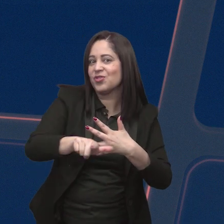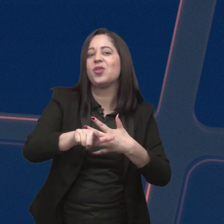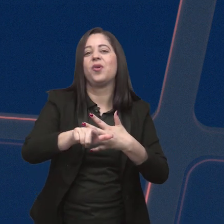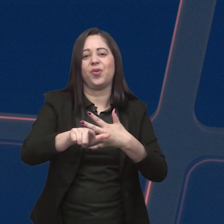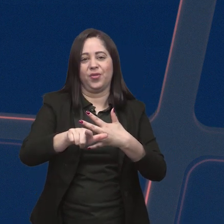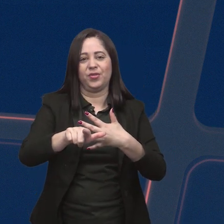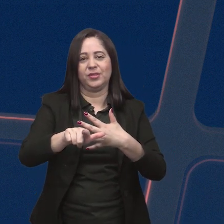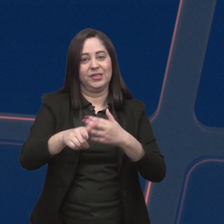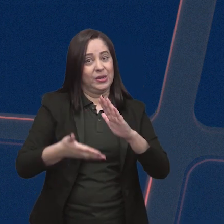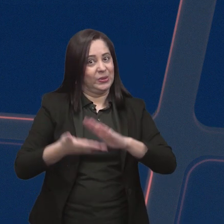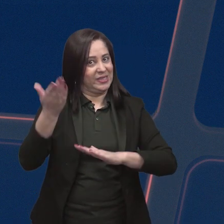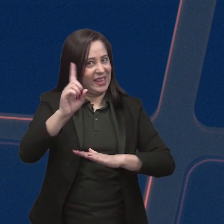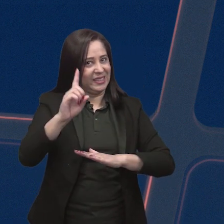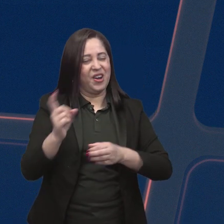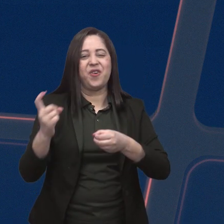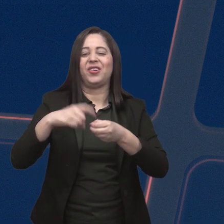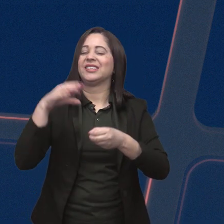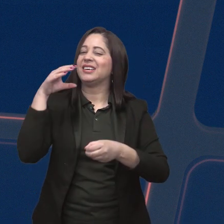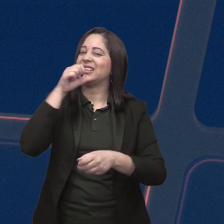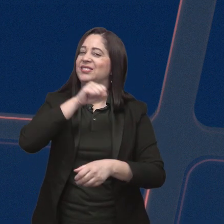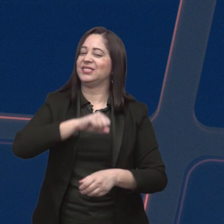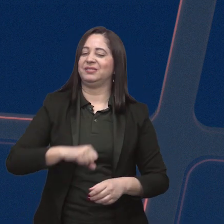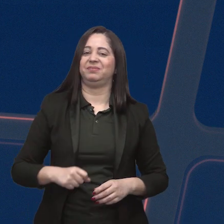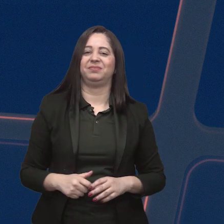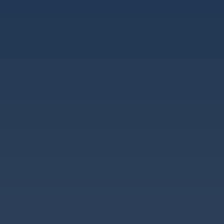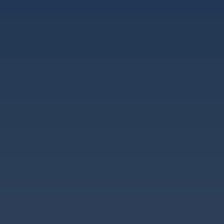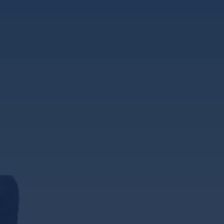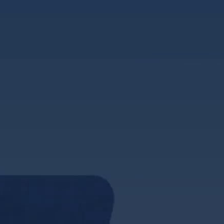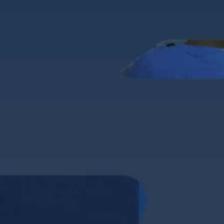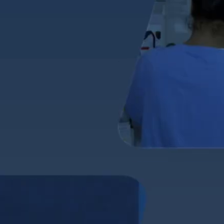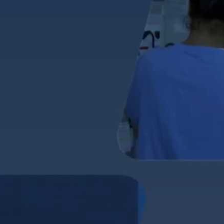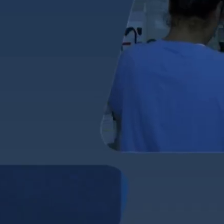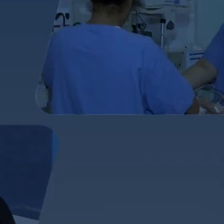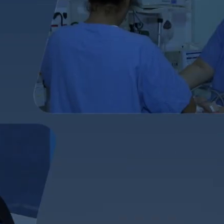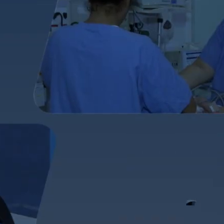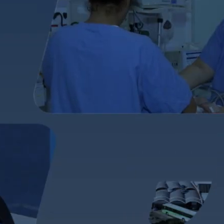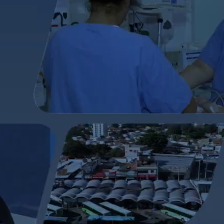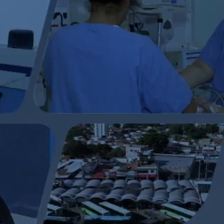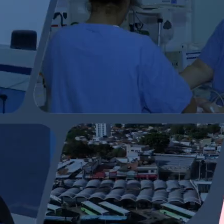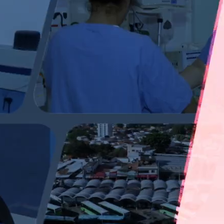Semana Legislativa. Não saia daí, a gente volta já já.